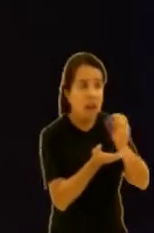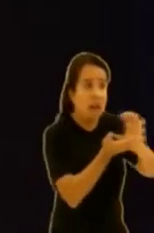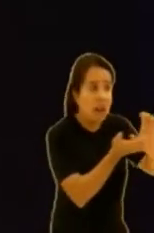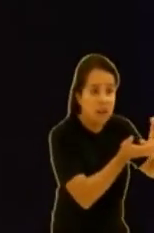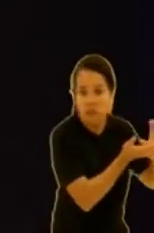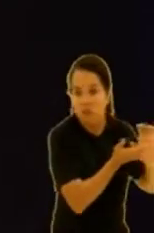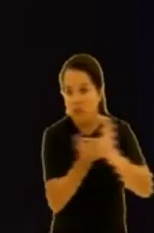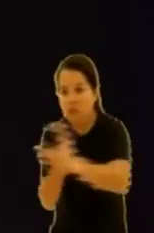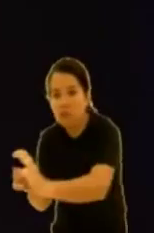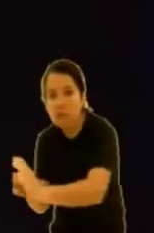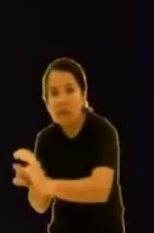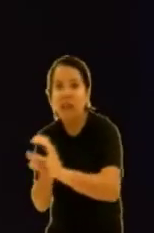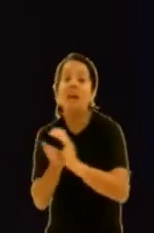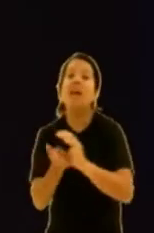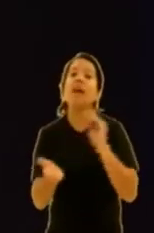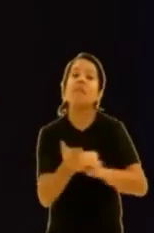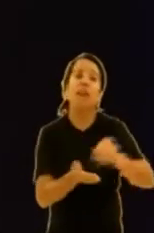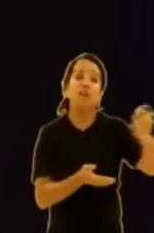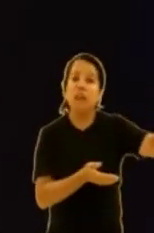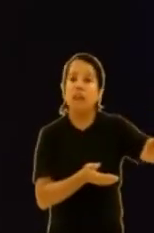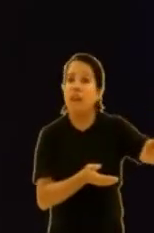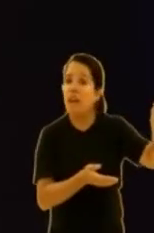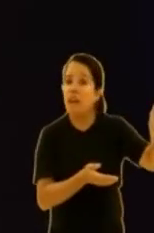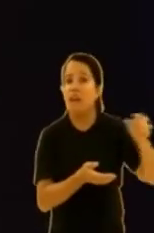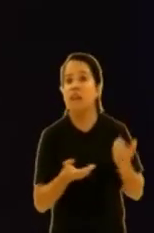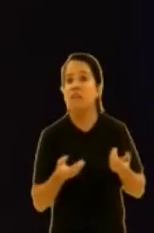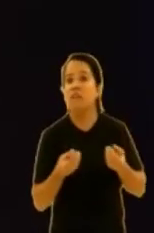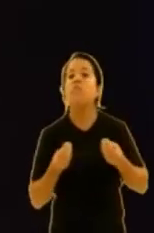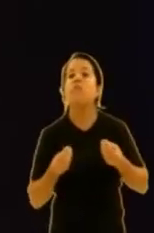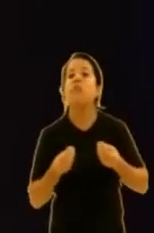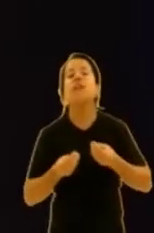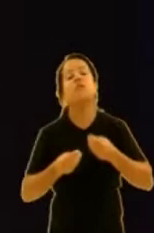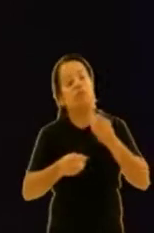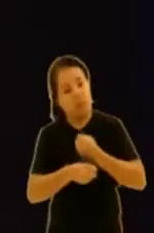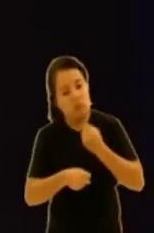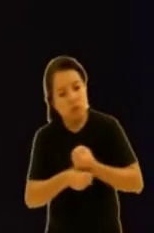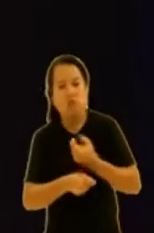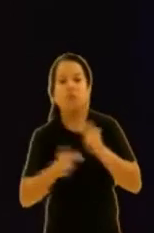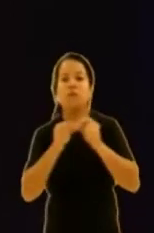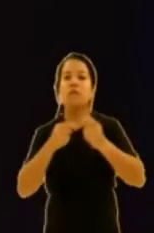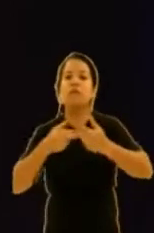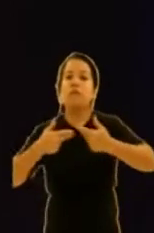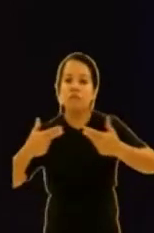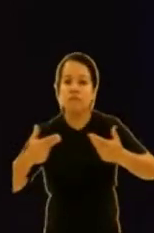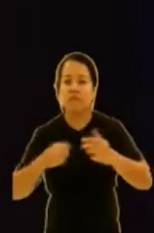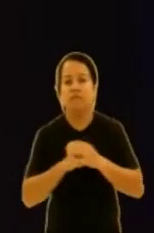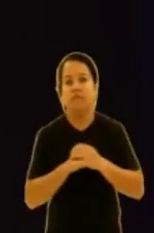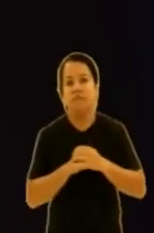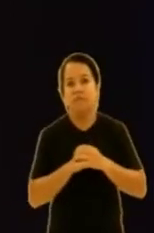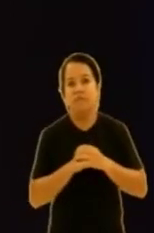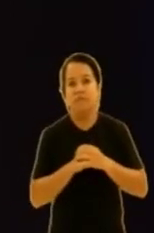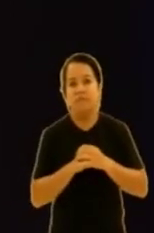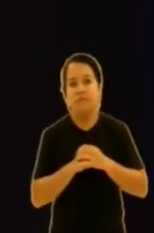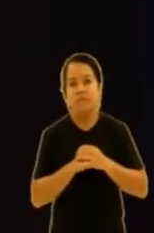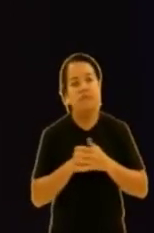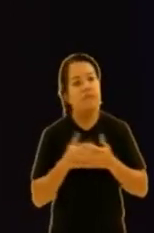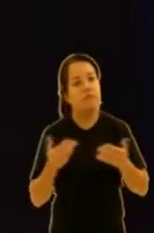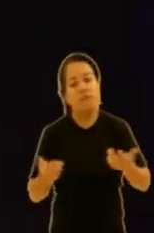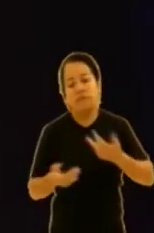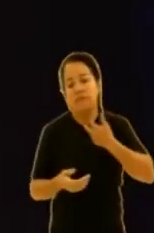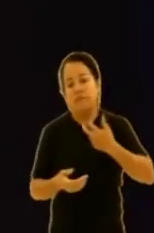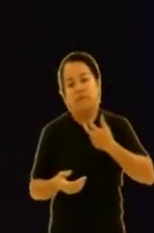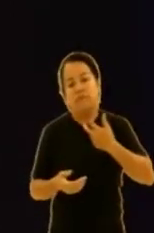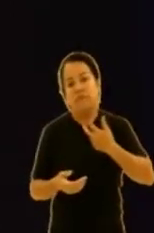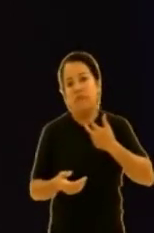um empreiteiro é o dinheiro que faltou para a gente poder fazer outras ações. E nós não podemos ter isso